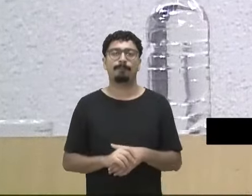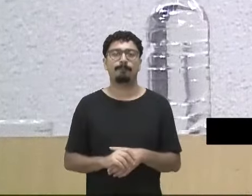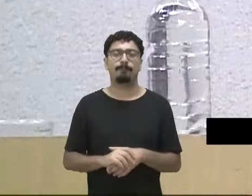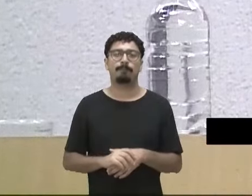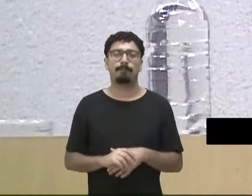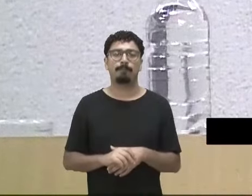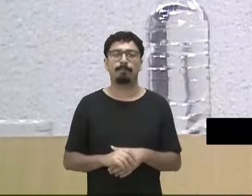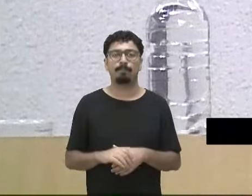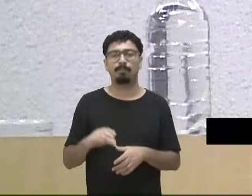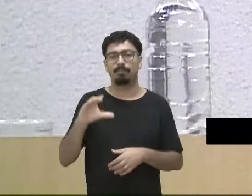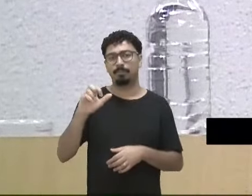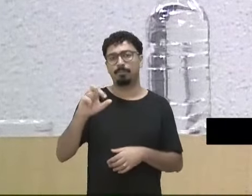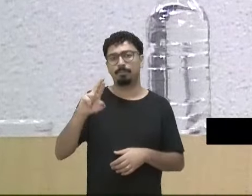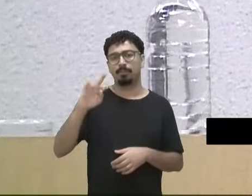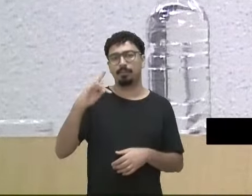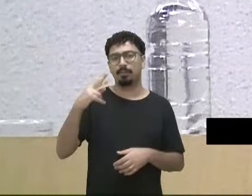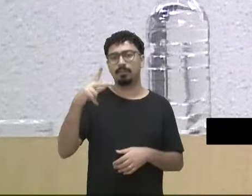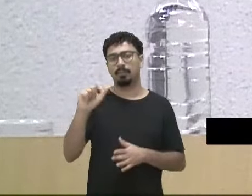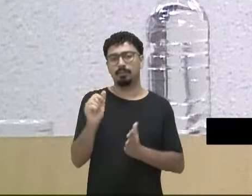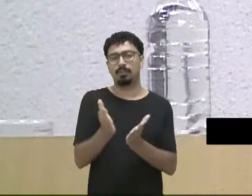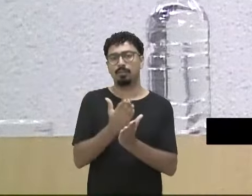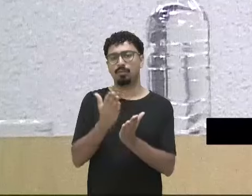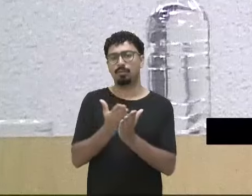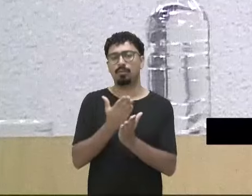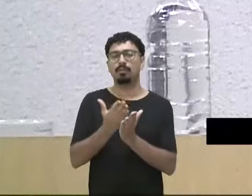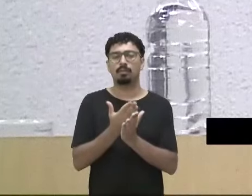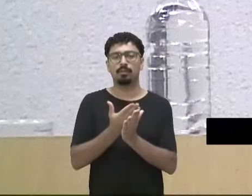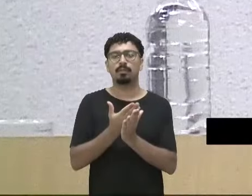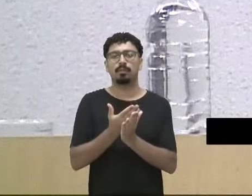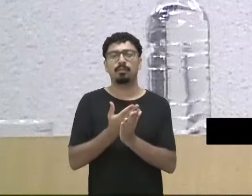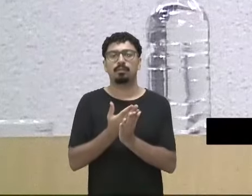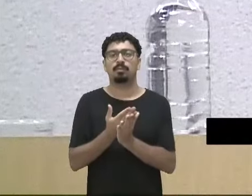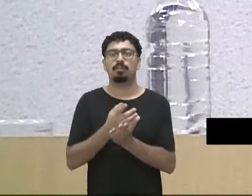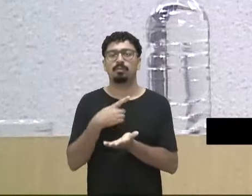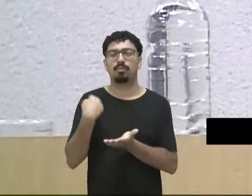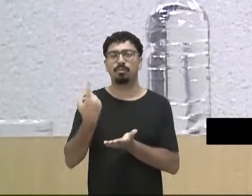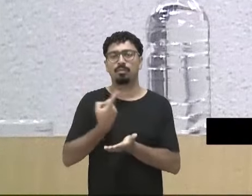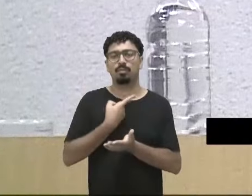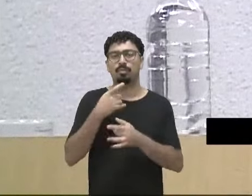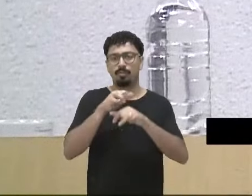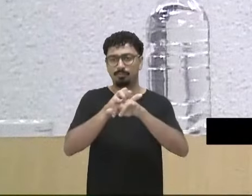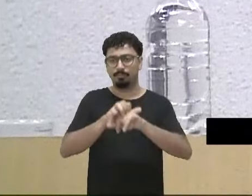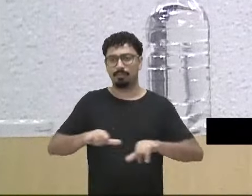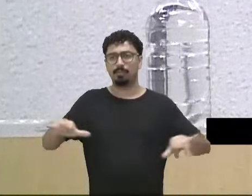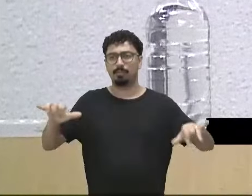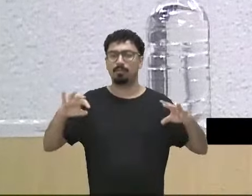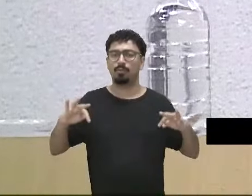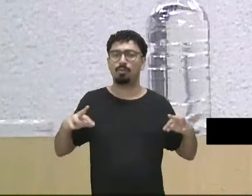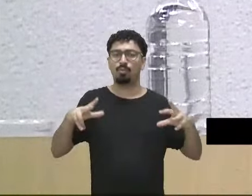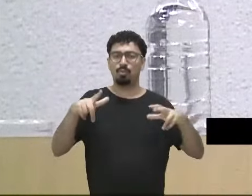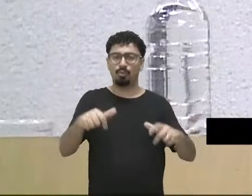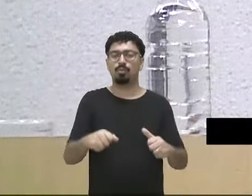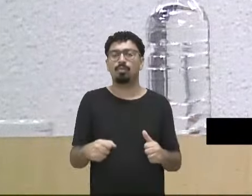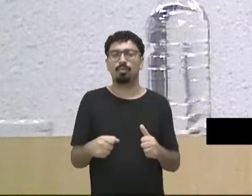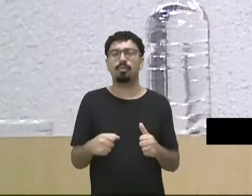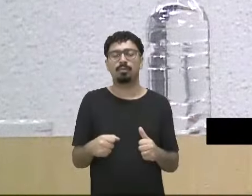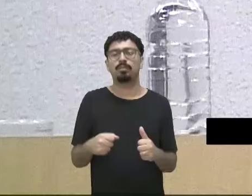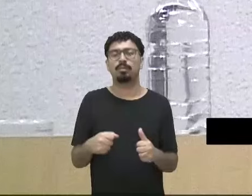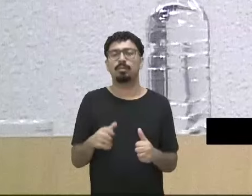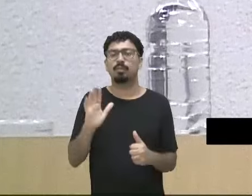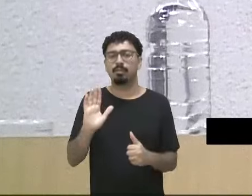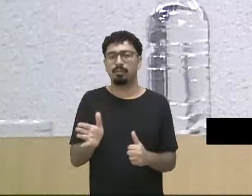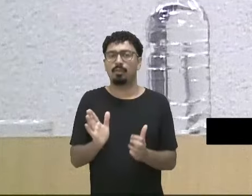Cartilha. A cartilha, em janeiro, assim que foi publicada, né, professor Felice, nós mandamos ofício para todas as entidades com essa cartilha e